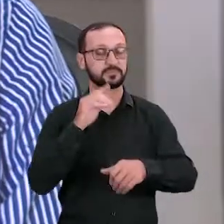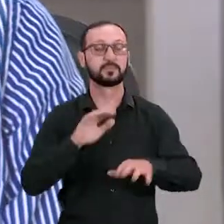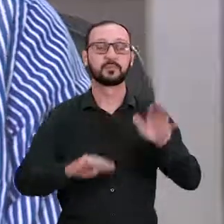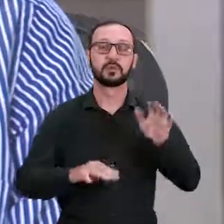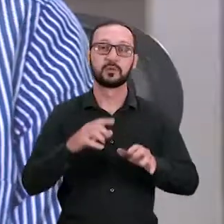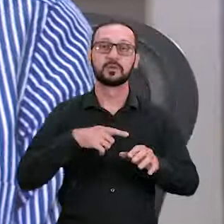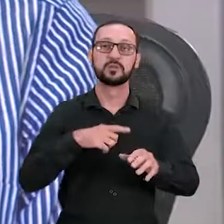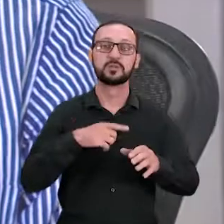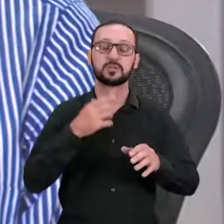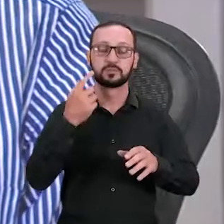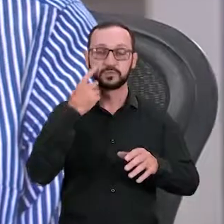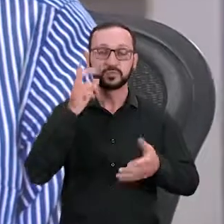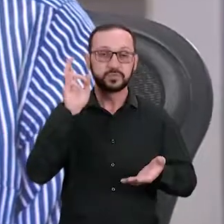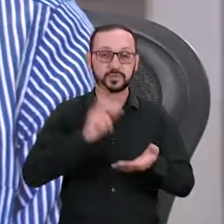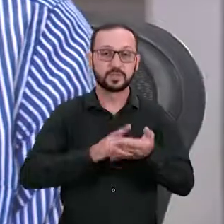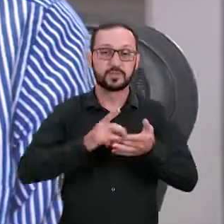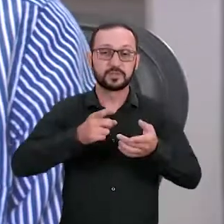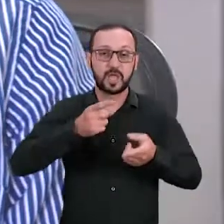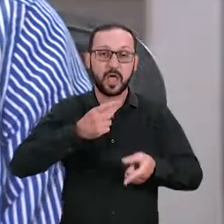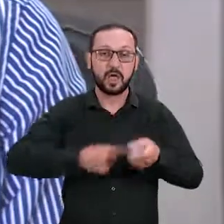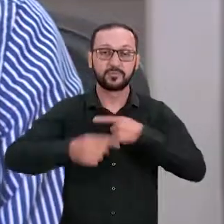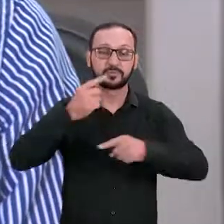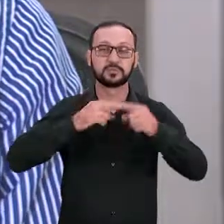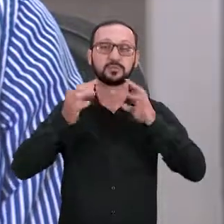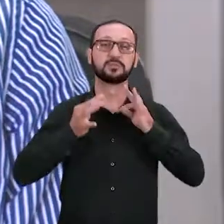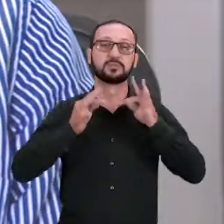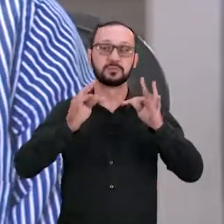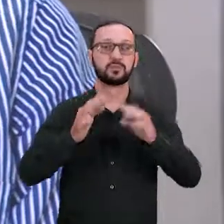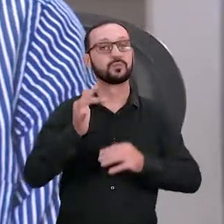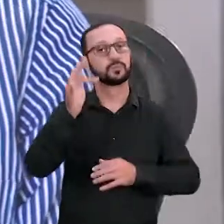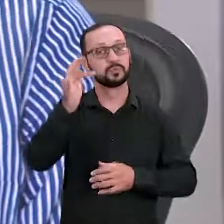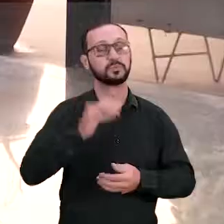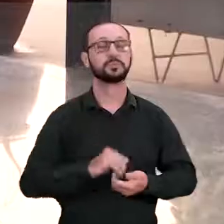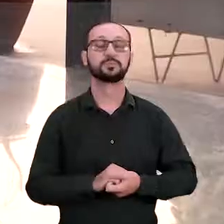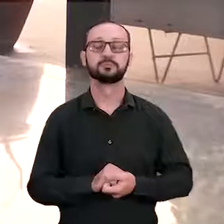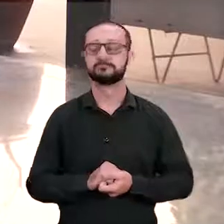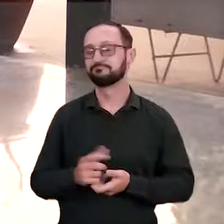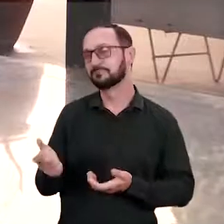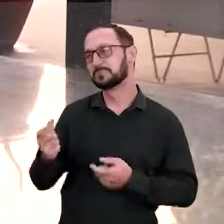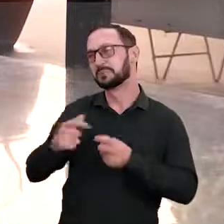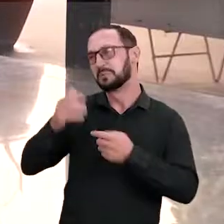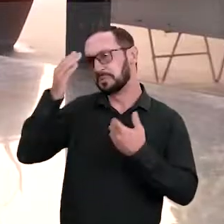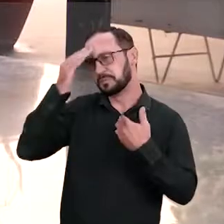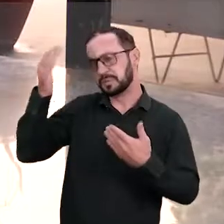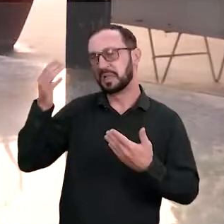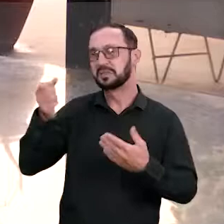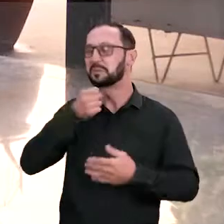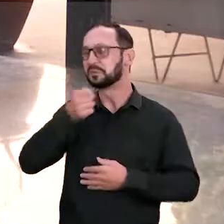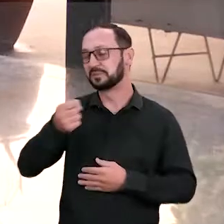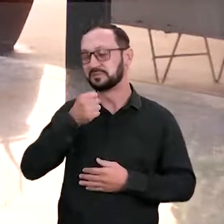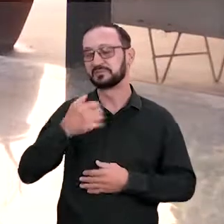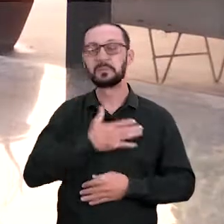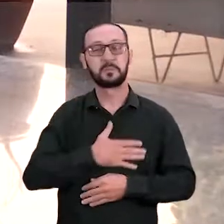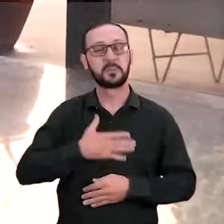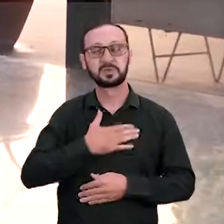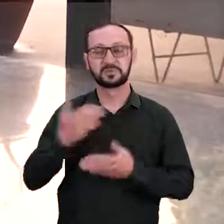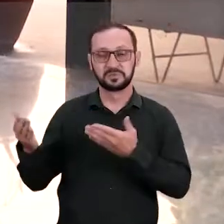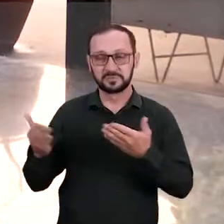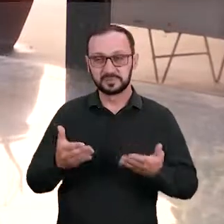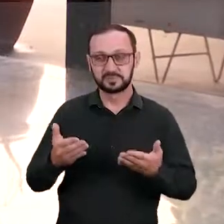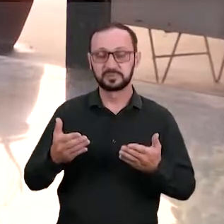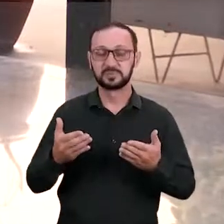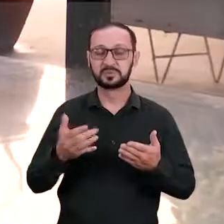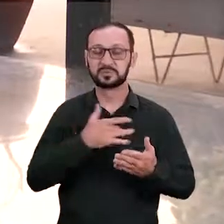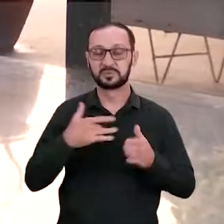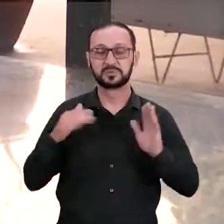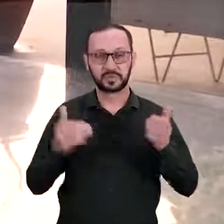eu acredito, que a maior revolução tecnológica daqui para frente. Doutor, obrigada pela sua entrevista. Foi um prazer tê-lo aqui no